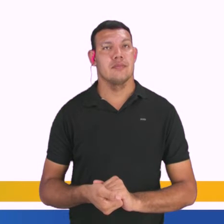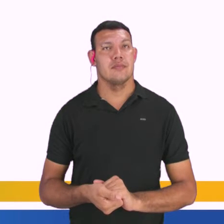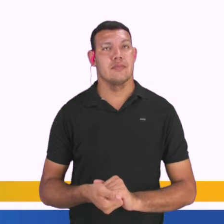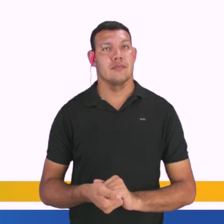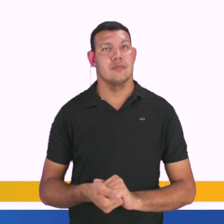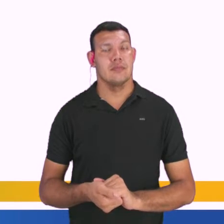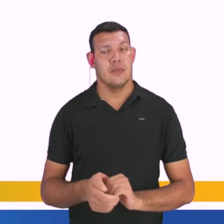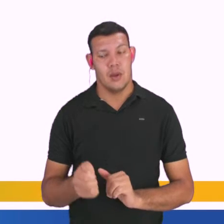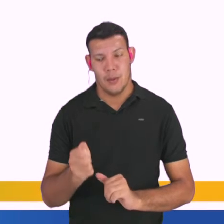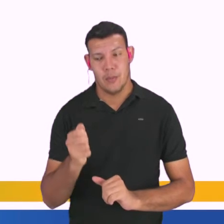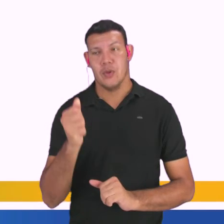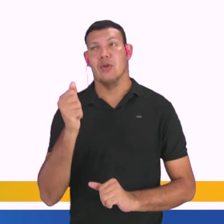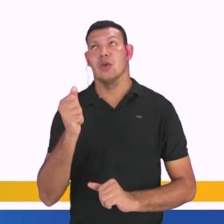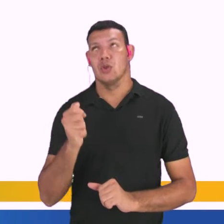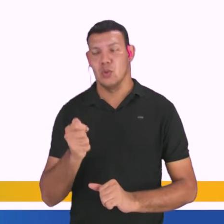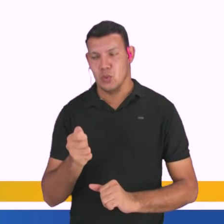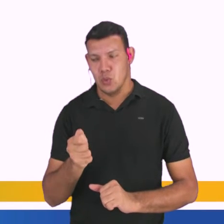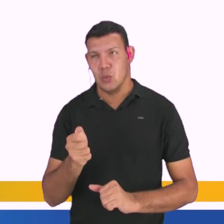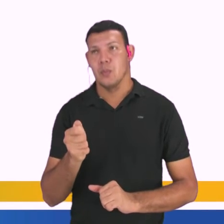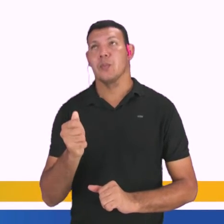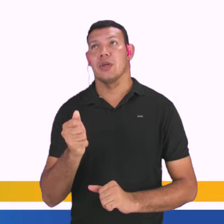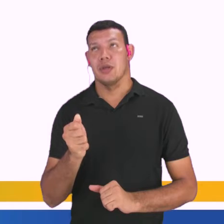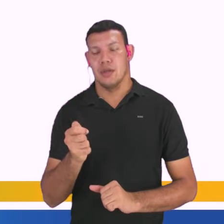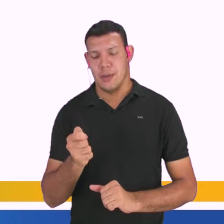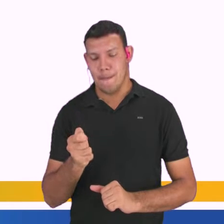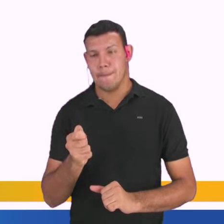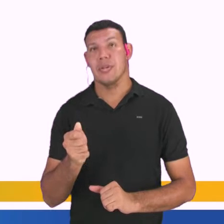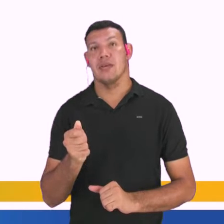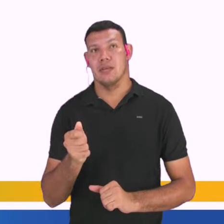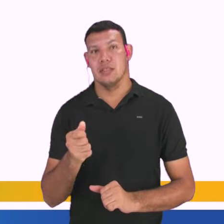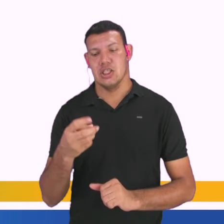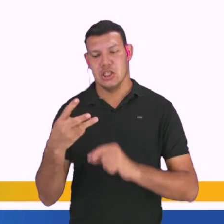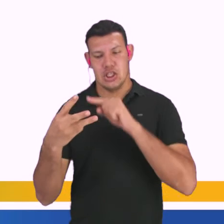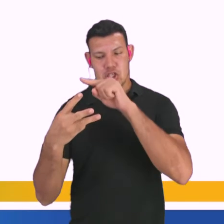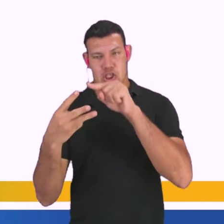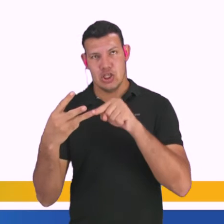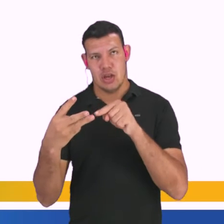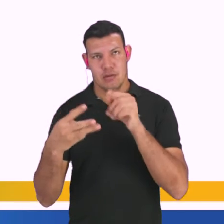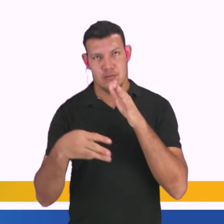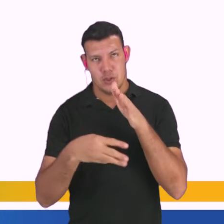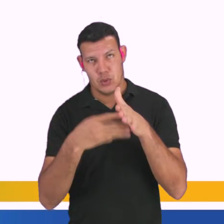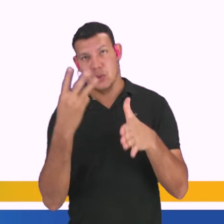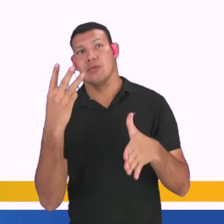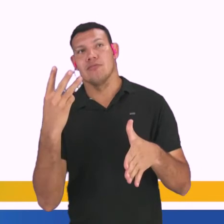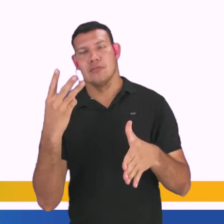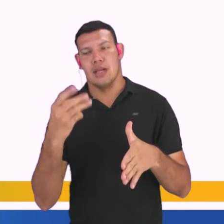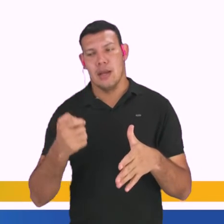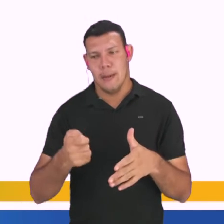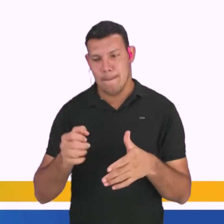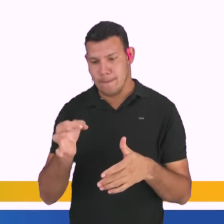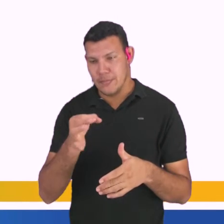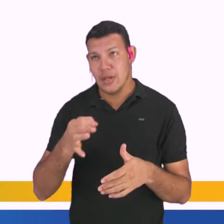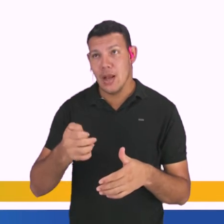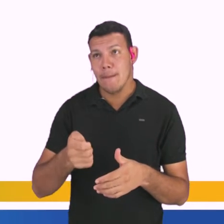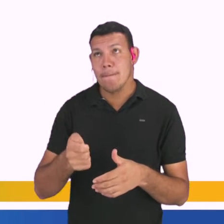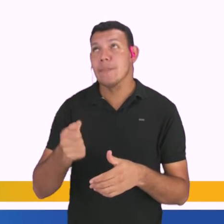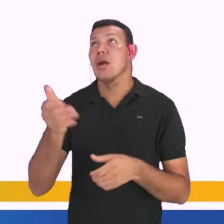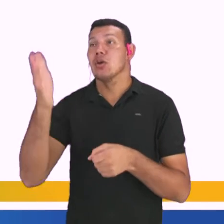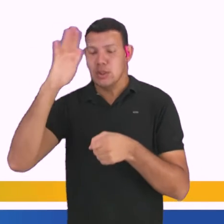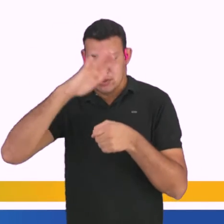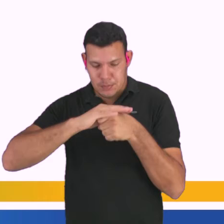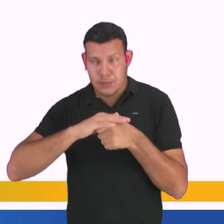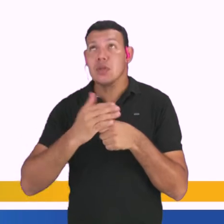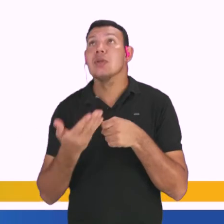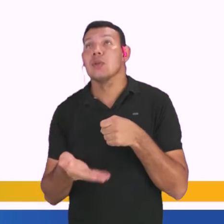em três lançamentos sucessivos de uma mesma moeda e qual é a probabilidade